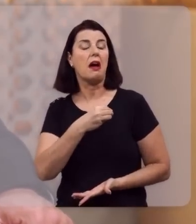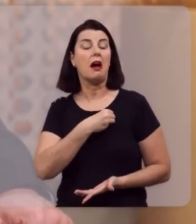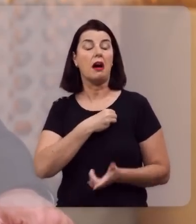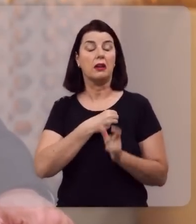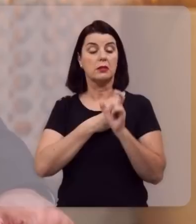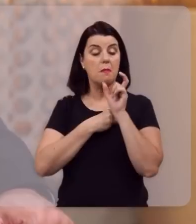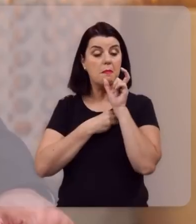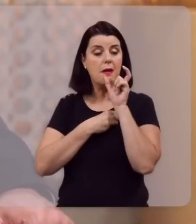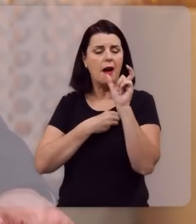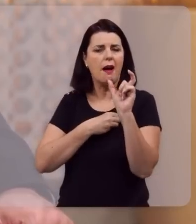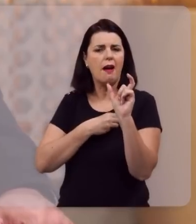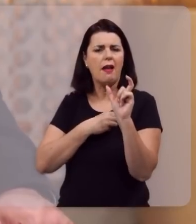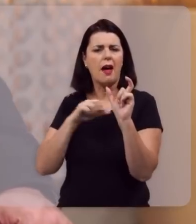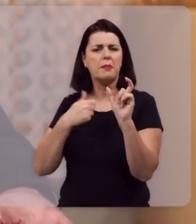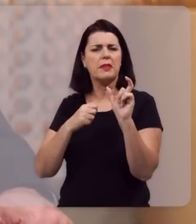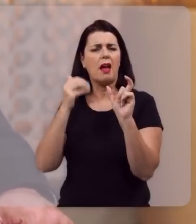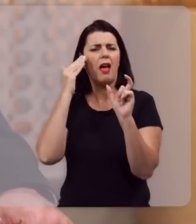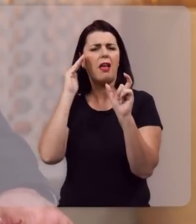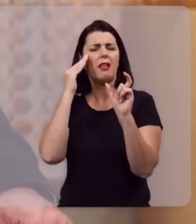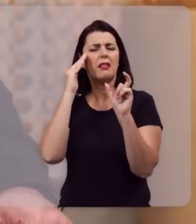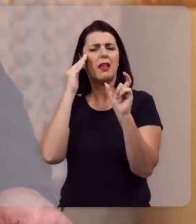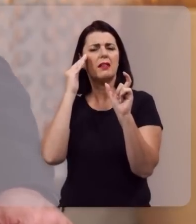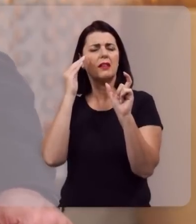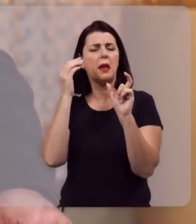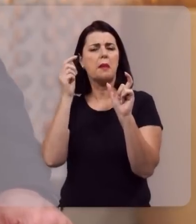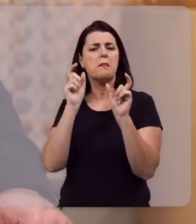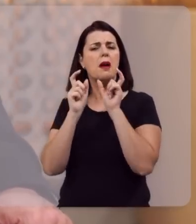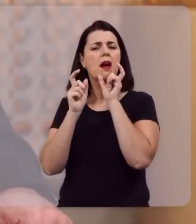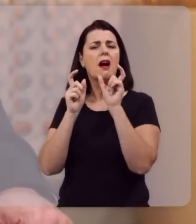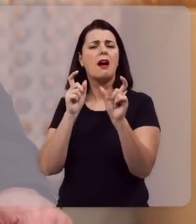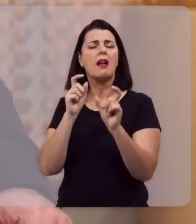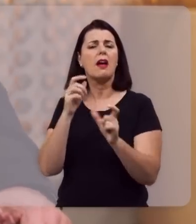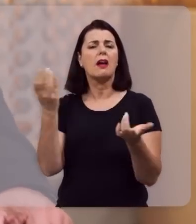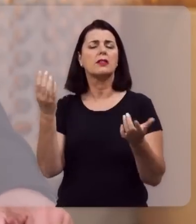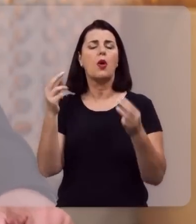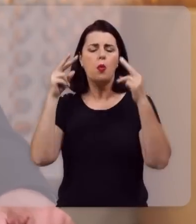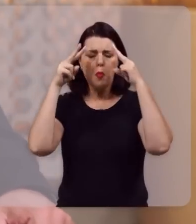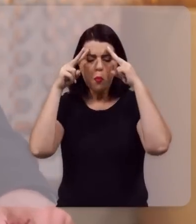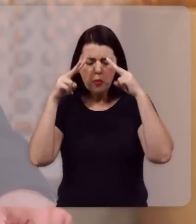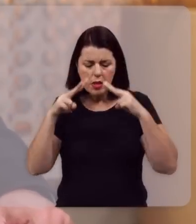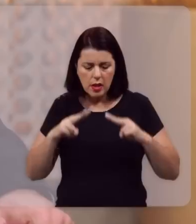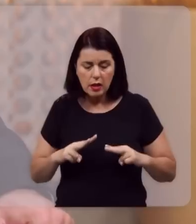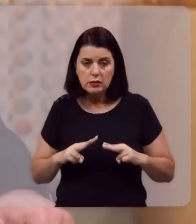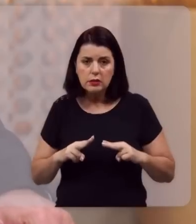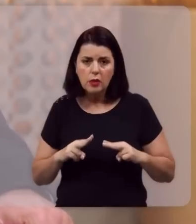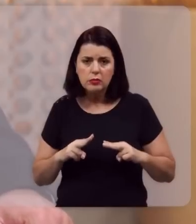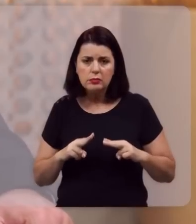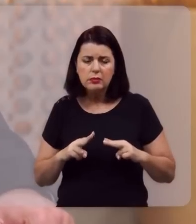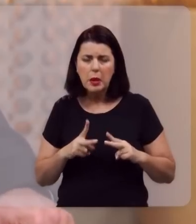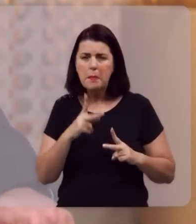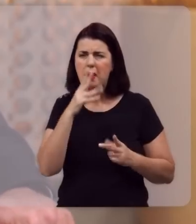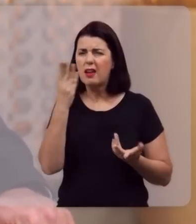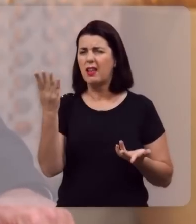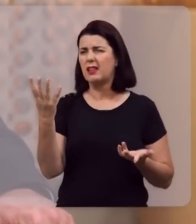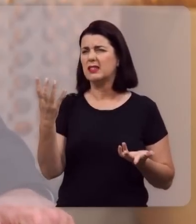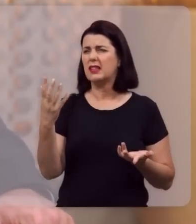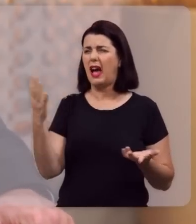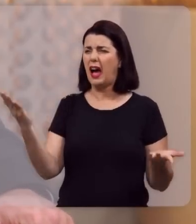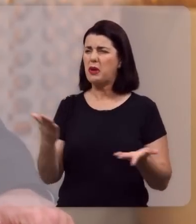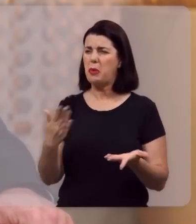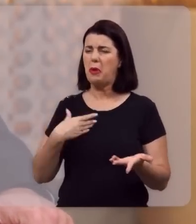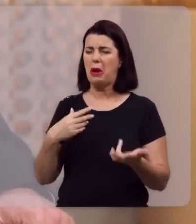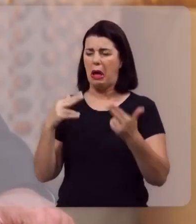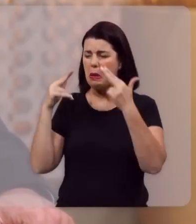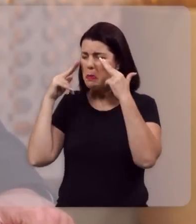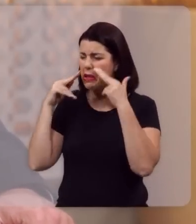que nós precisamos entender à luz da Bíblia Sagrada, como, por exemplo, a humilhação. Se tornou algo muito pejorativo no nosso tempo.